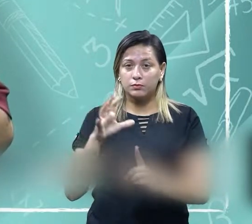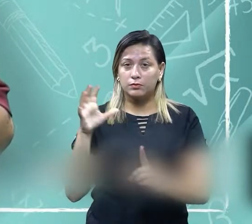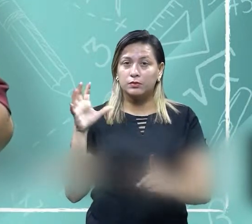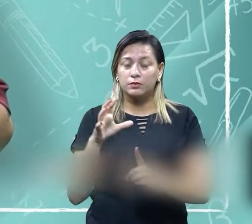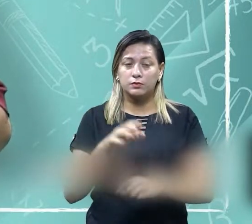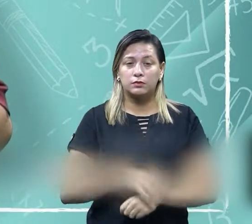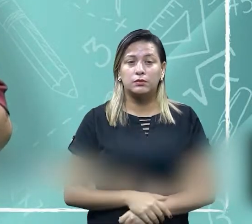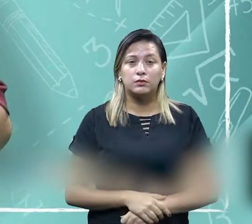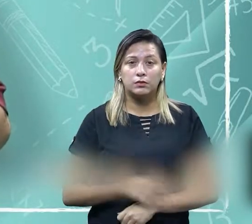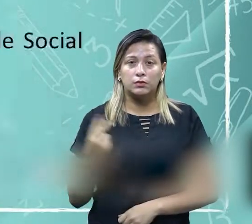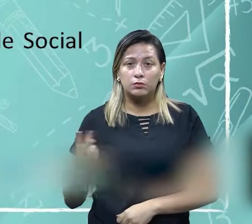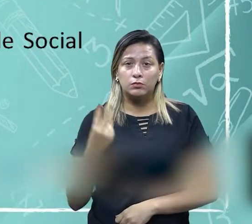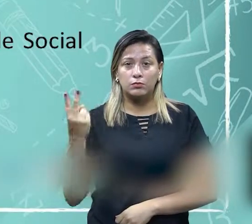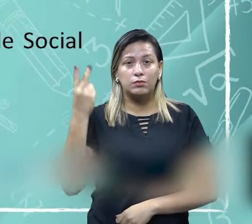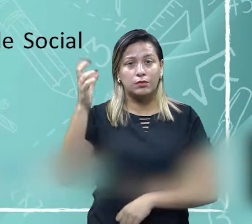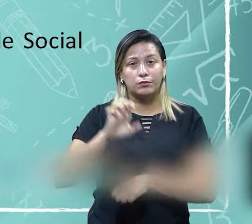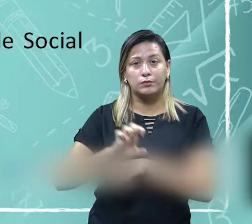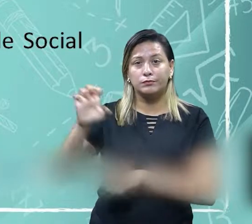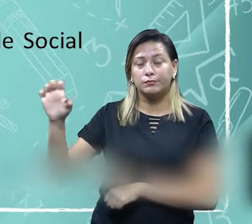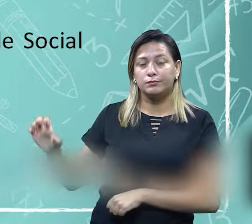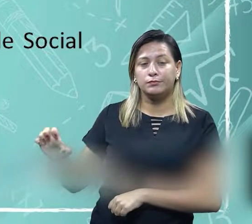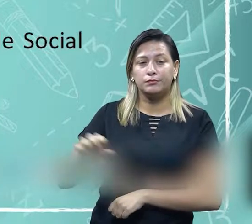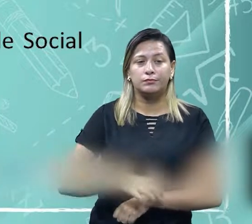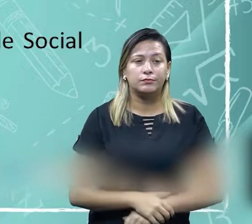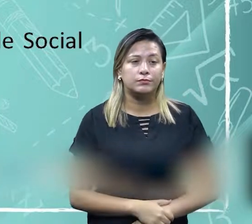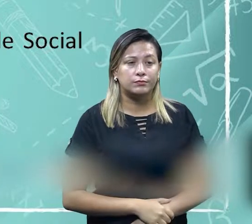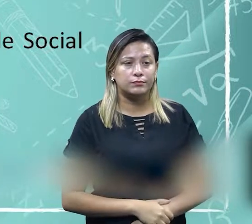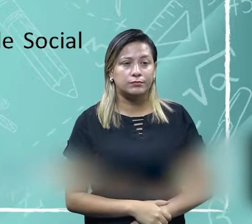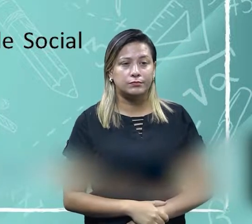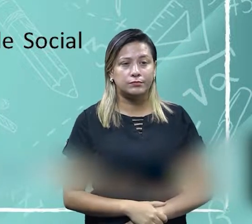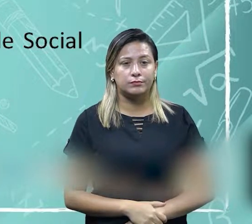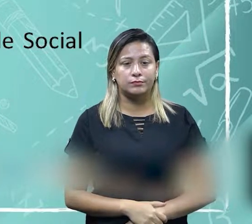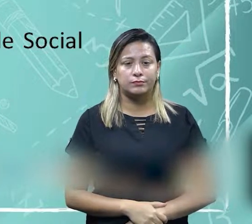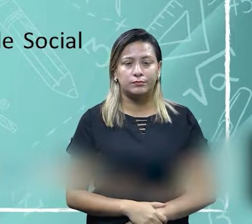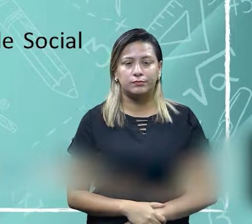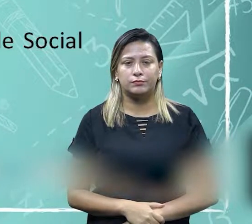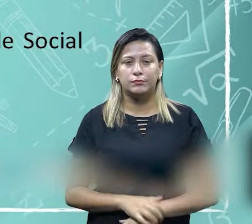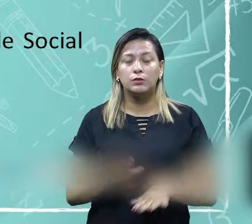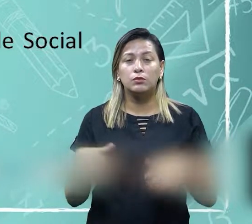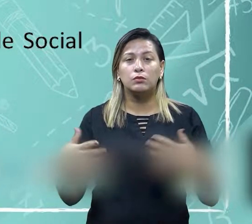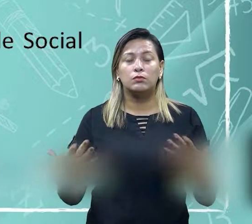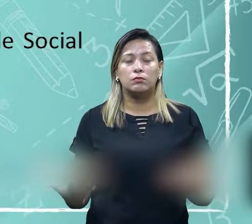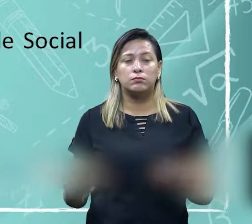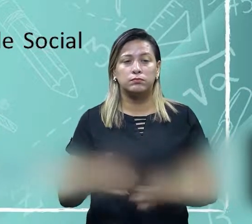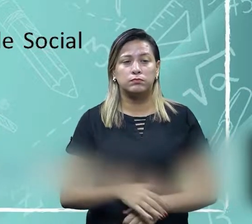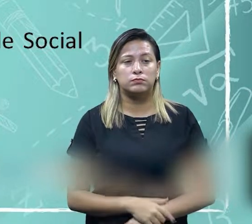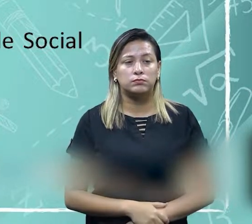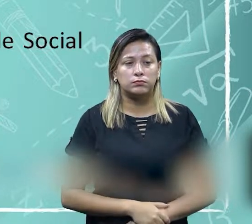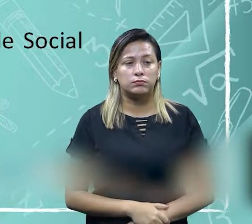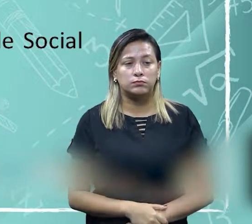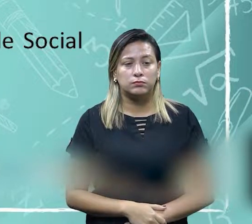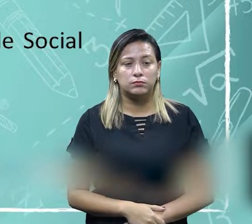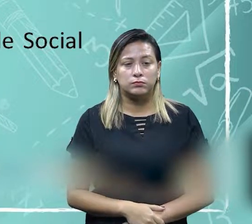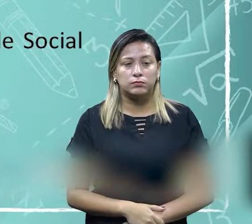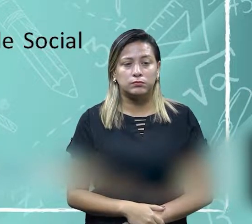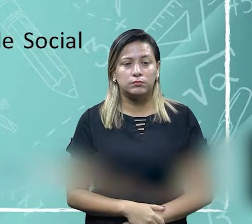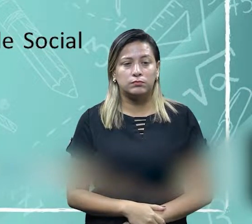no preço de exportação, tá bom? Então, quais são os nossos